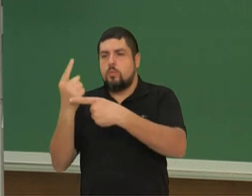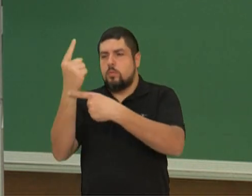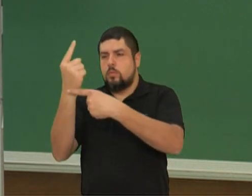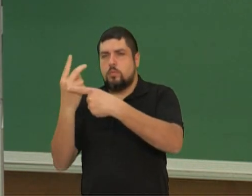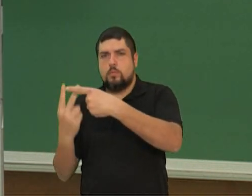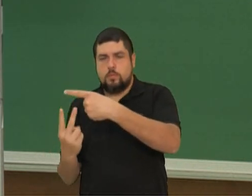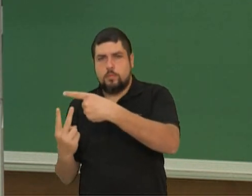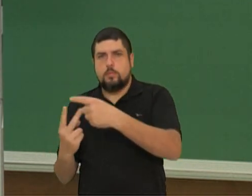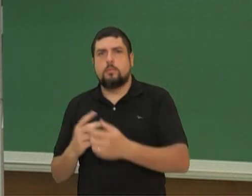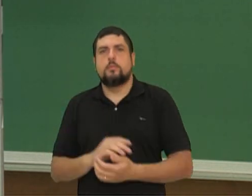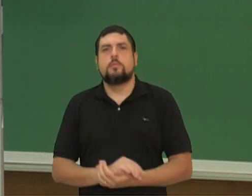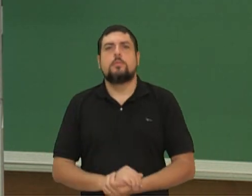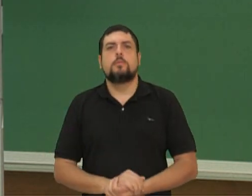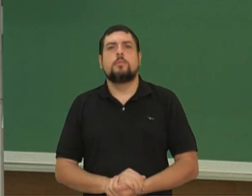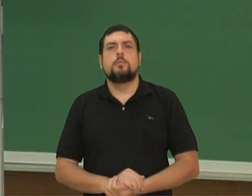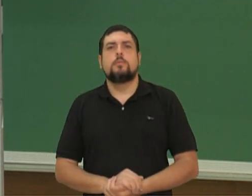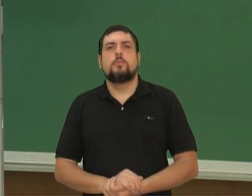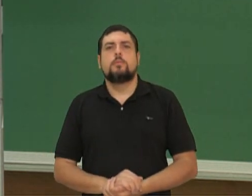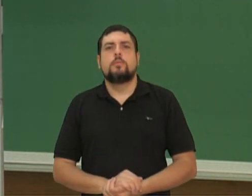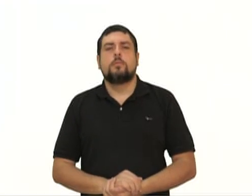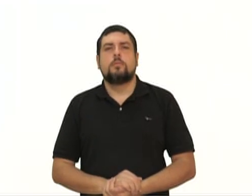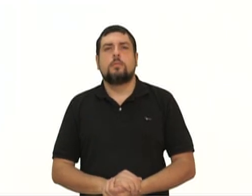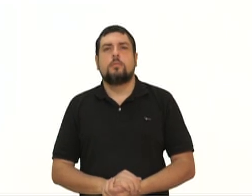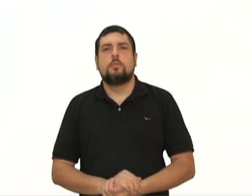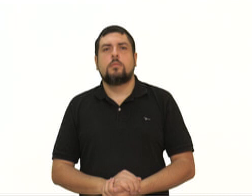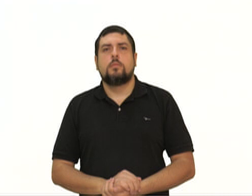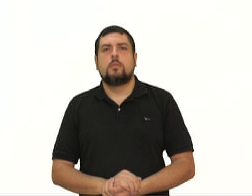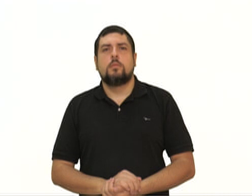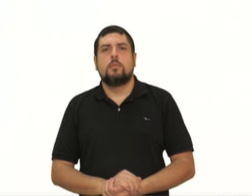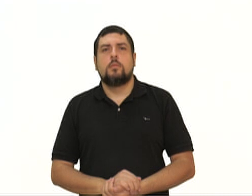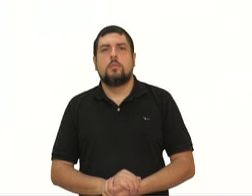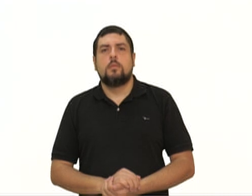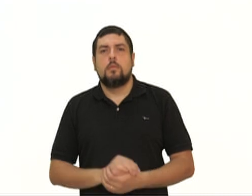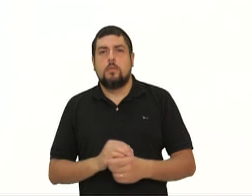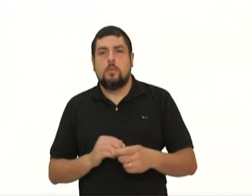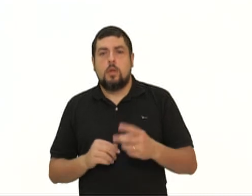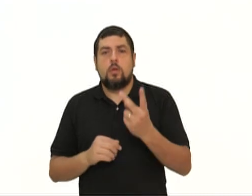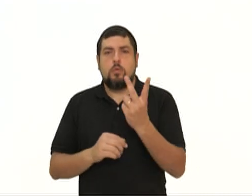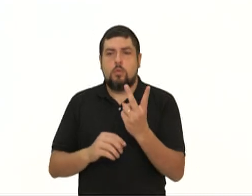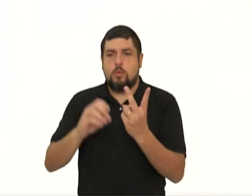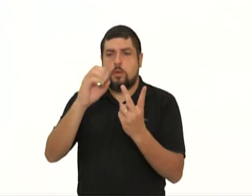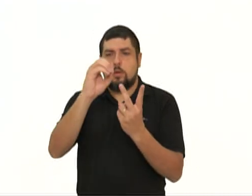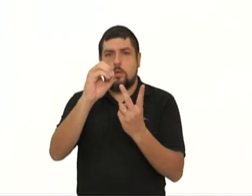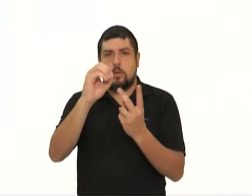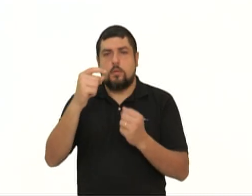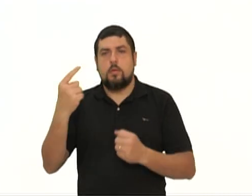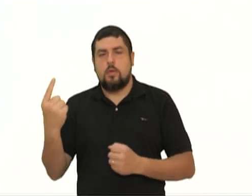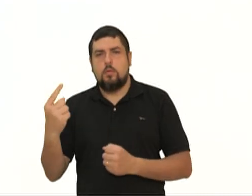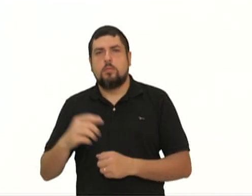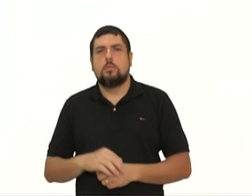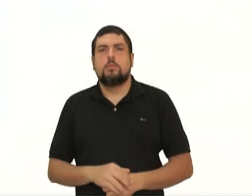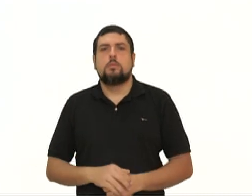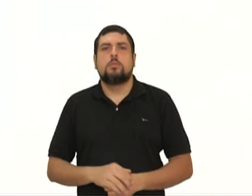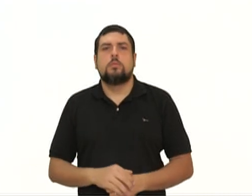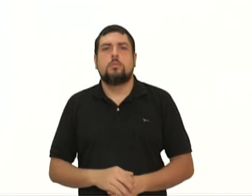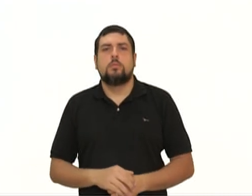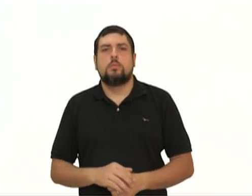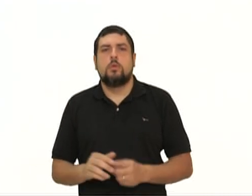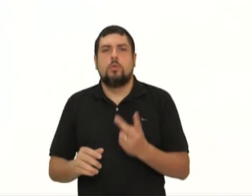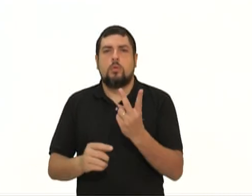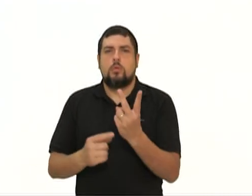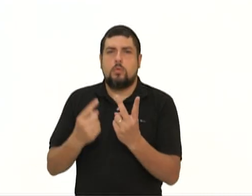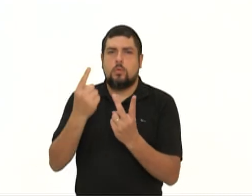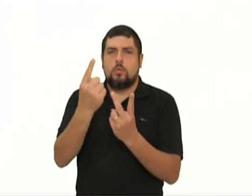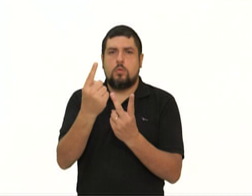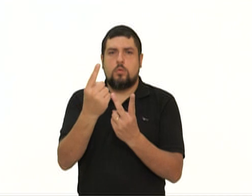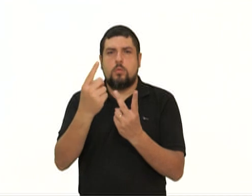então fica com 1 meio. Para x igual a 0, 2 elevado a 0 é 1. Para x igual a 1, 2 elevado a